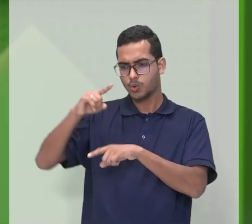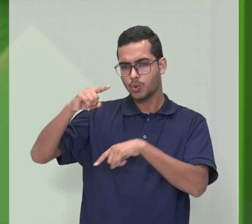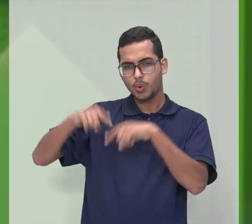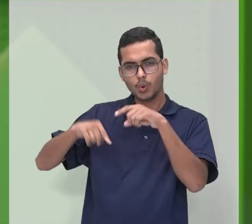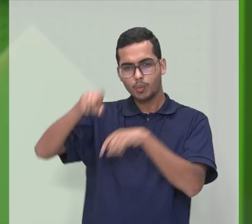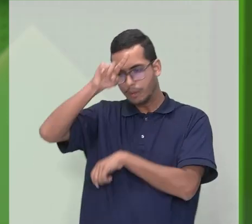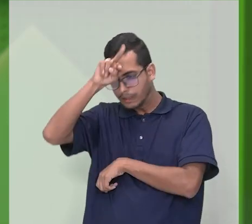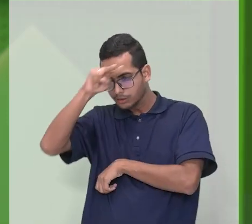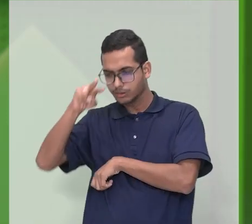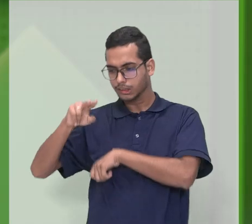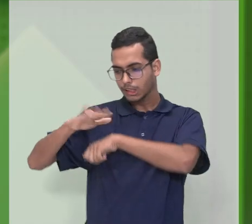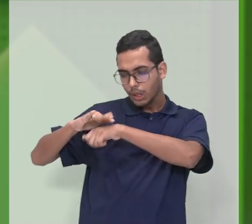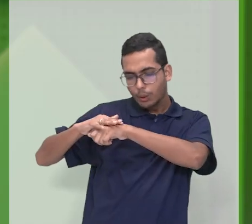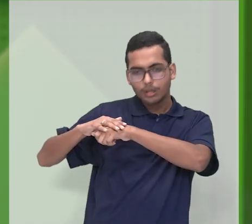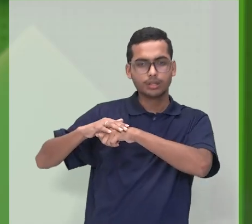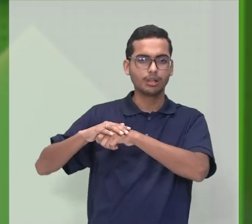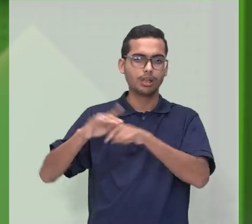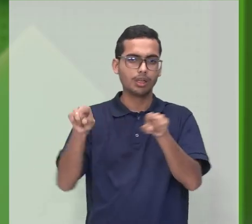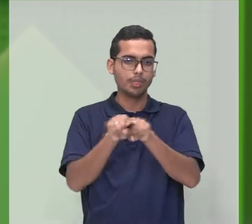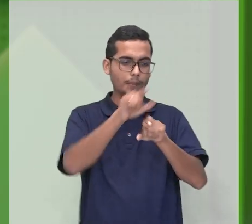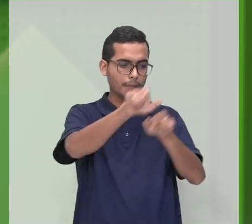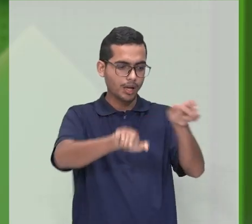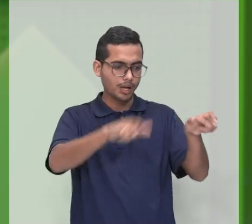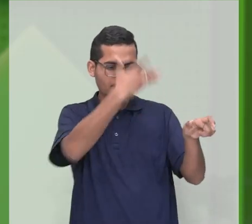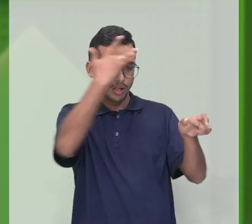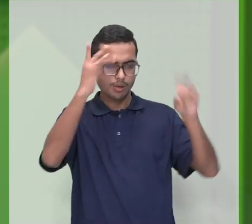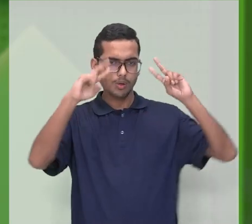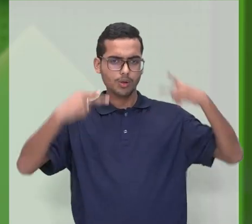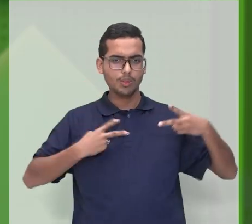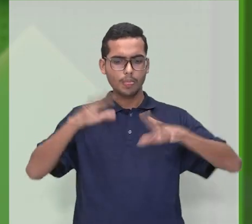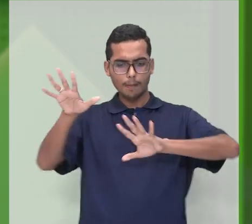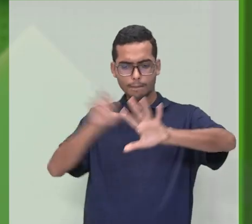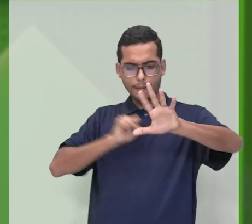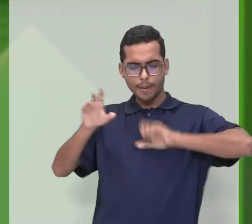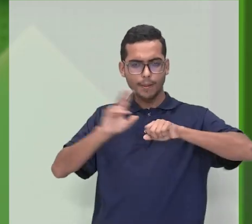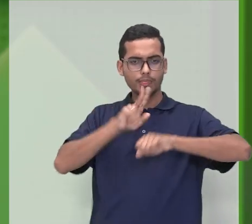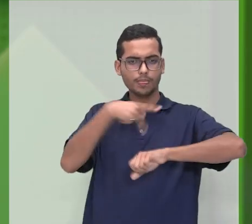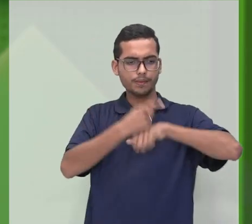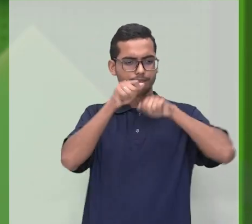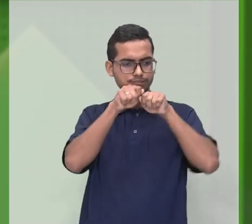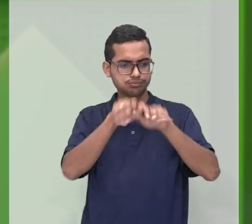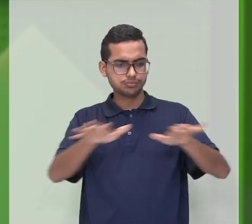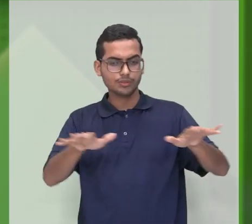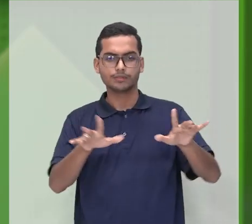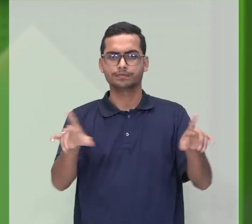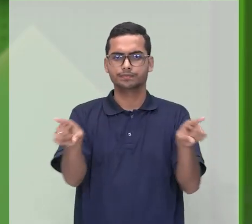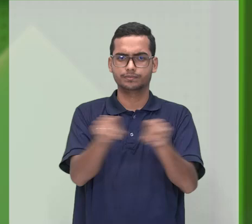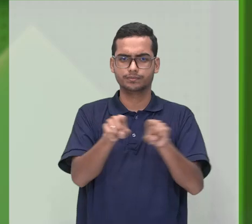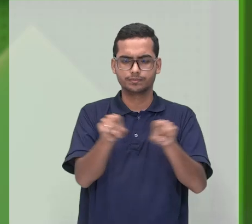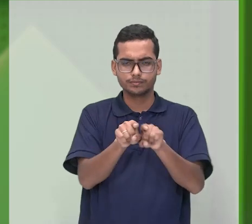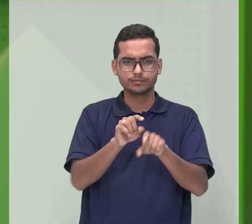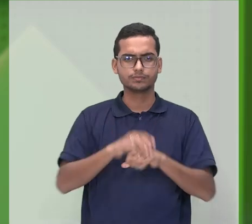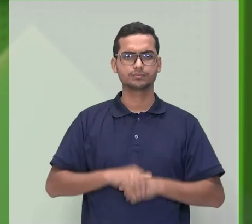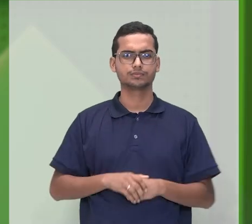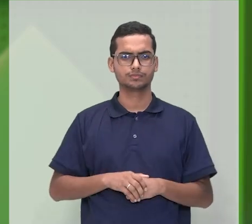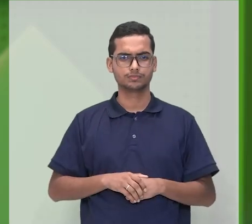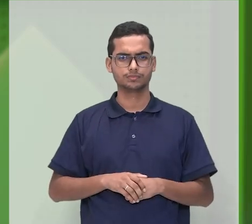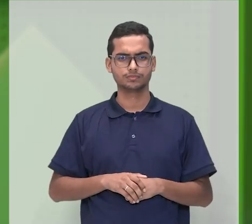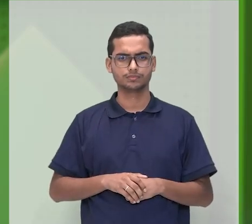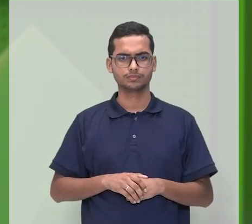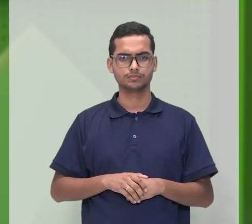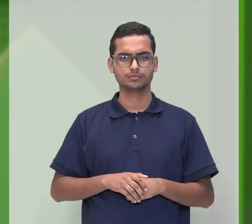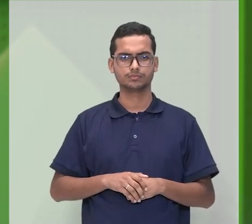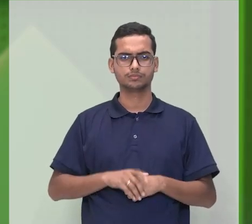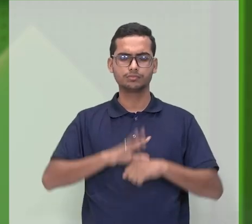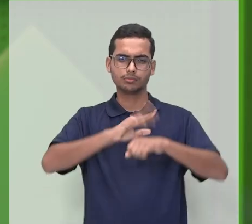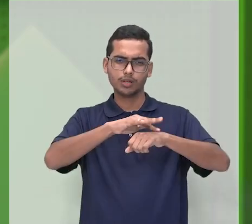isso que, às vezes, os casos não aumentam tanto, né? Não tem ali um foco de